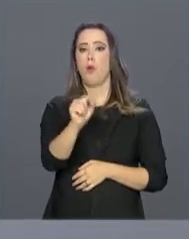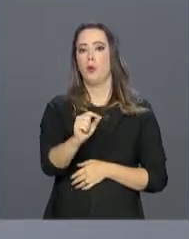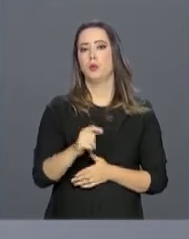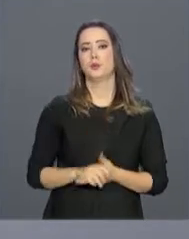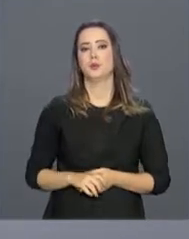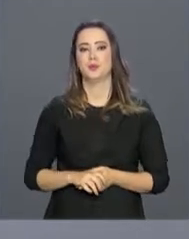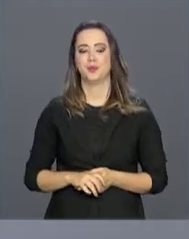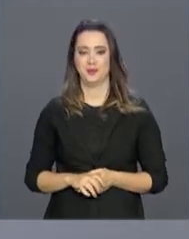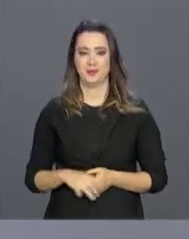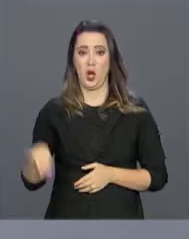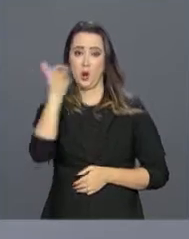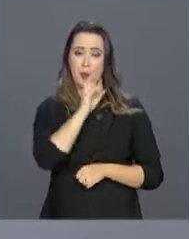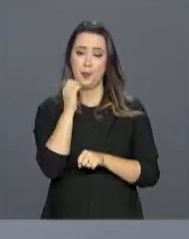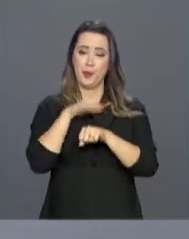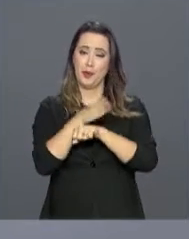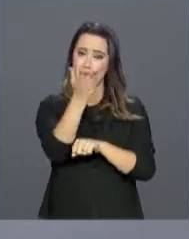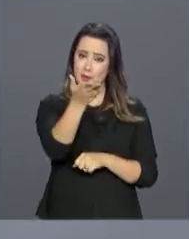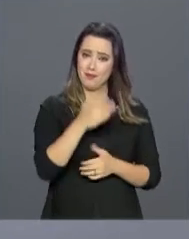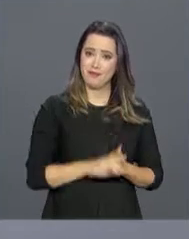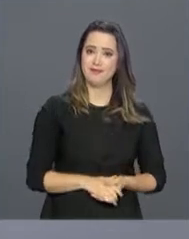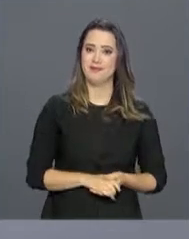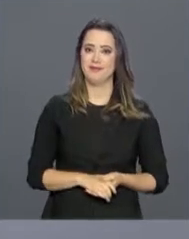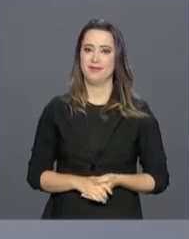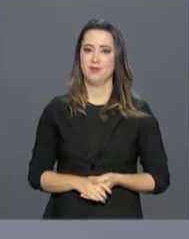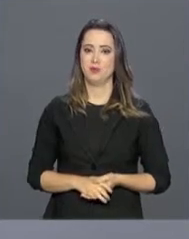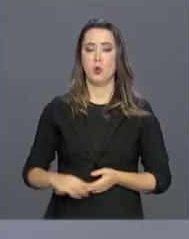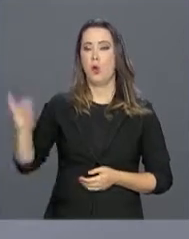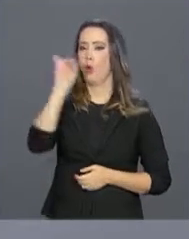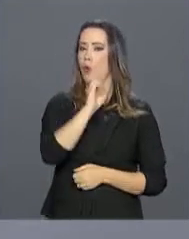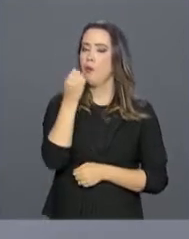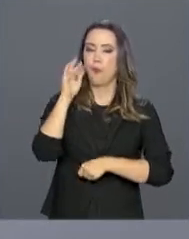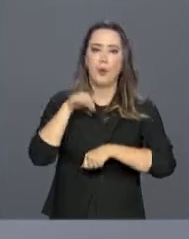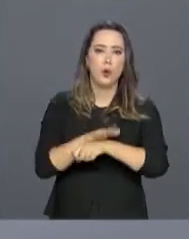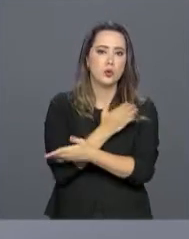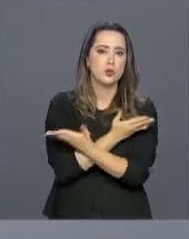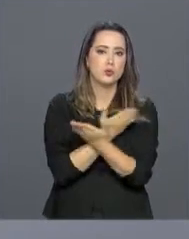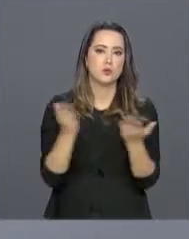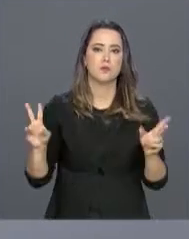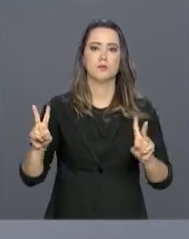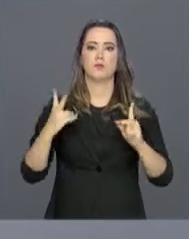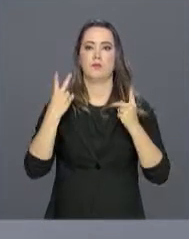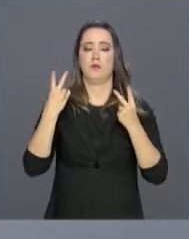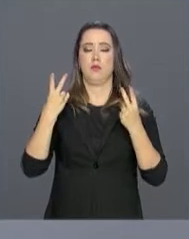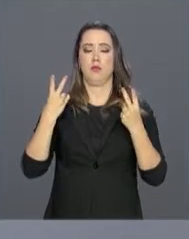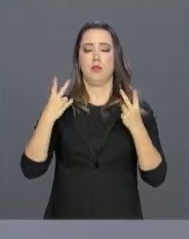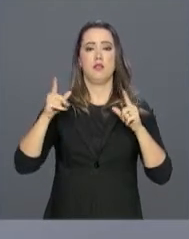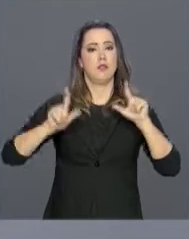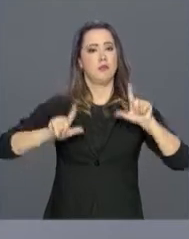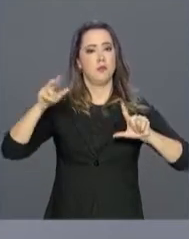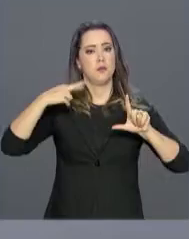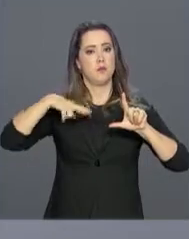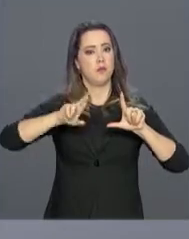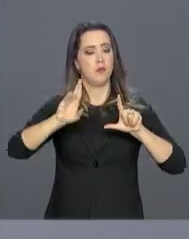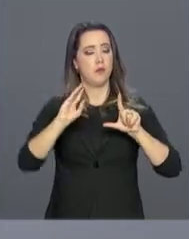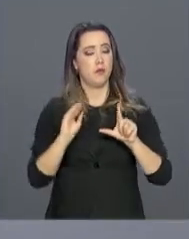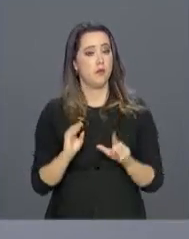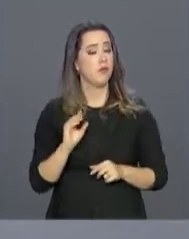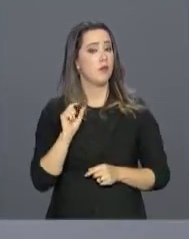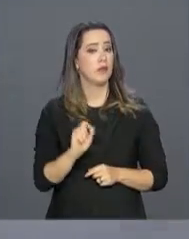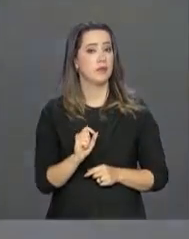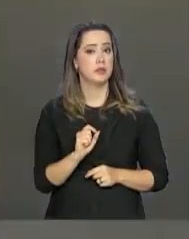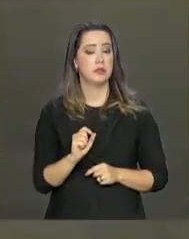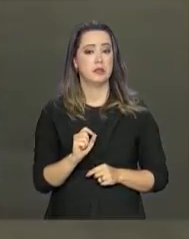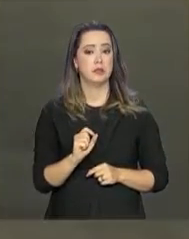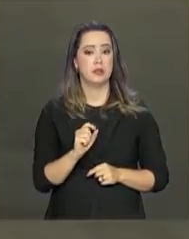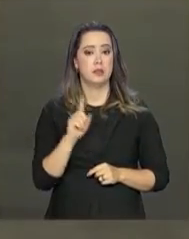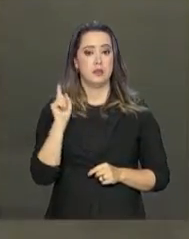la sálvia olá paulo boa noite pra você olha o roberto boa noite boa noite a todos que nos assistem na tv nbr olha